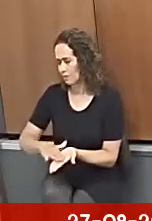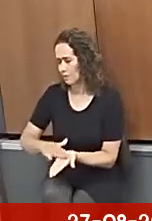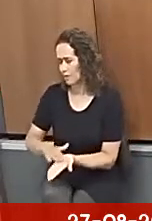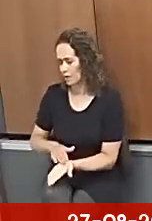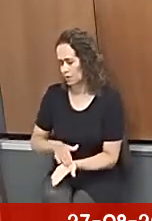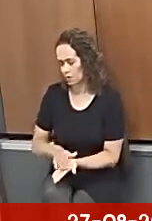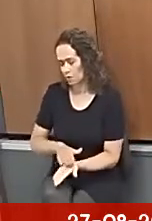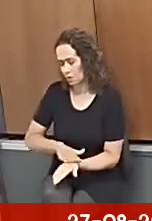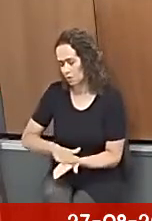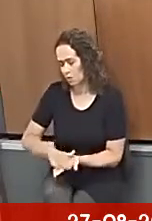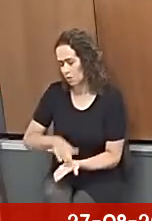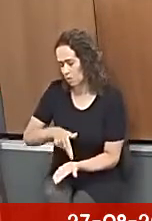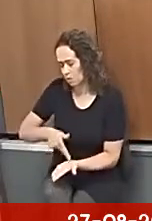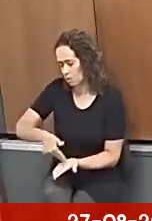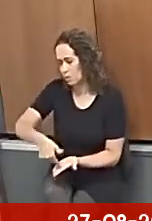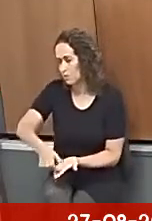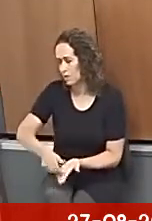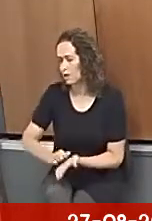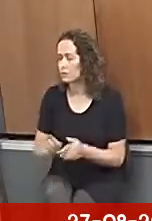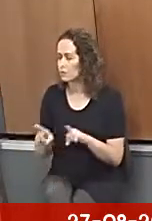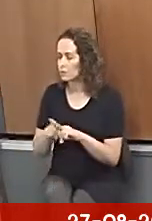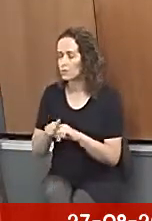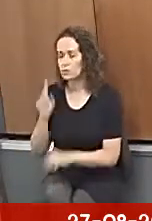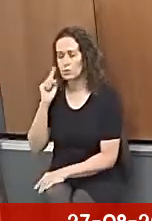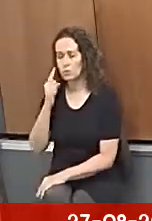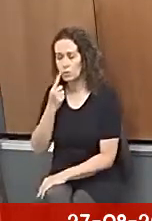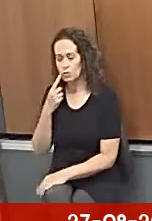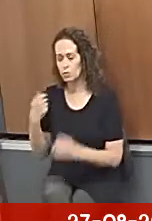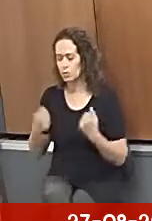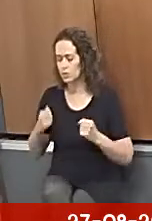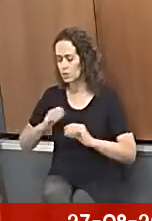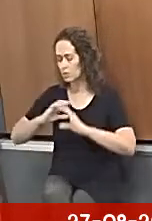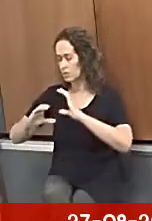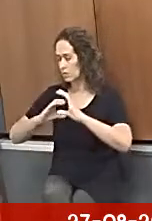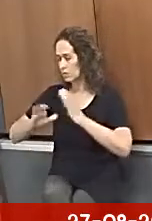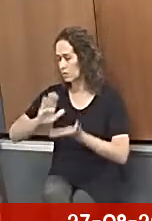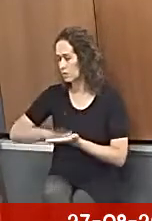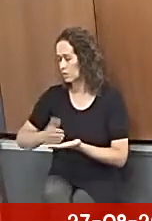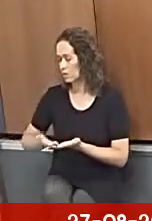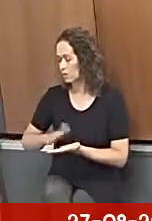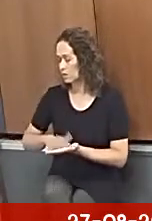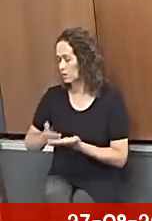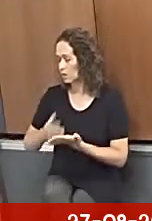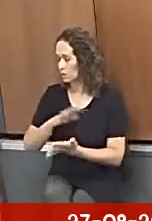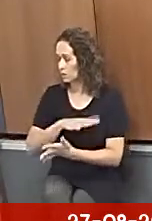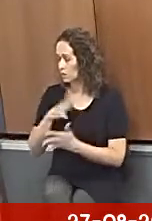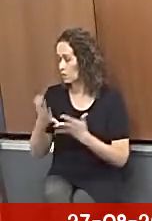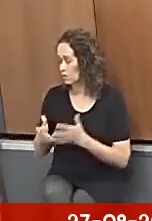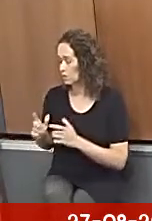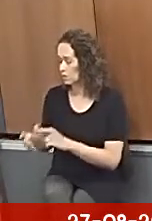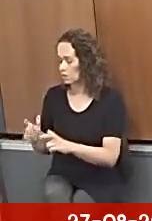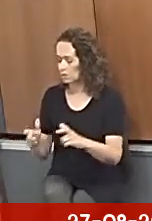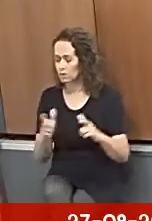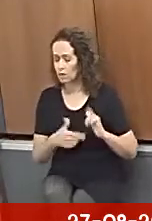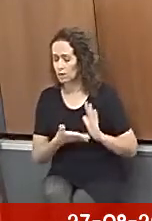tirada a dignidade do surdo que precisa da comunicação do interno de libras em cada local não pode ser tirada